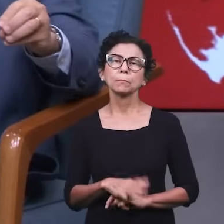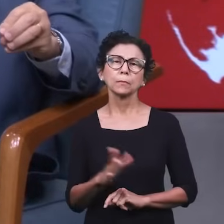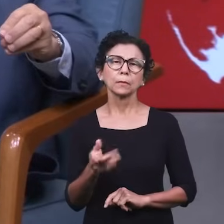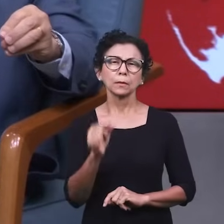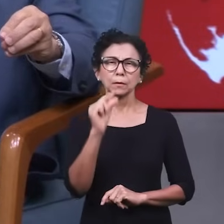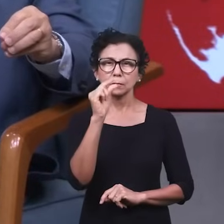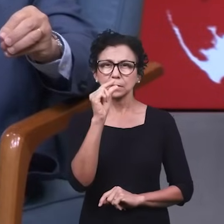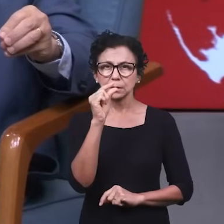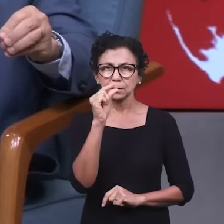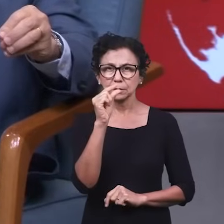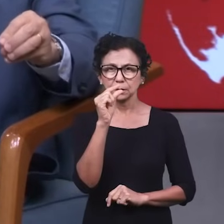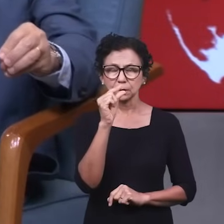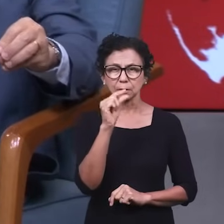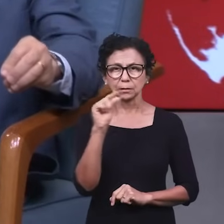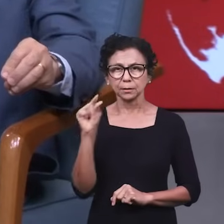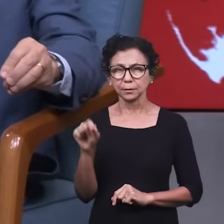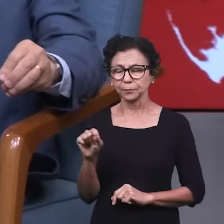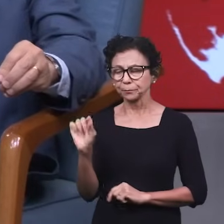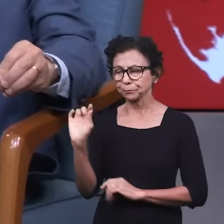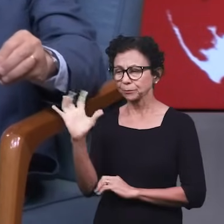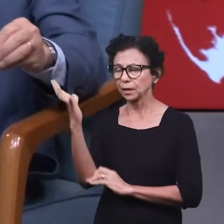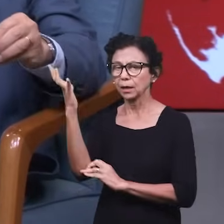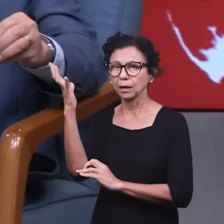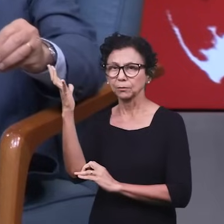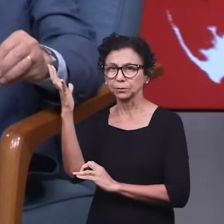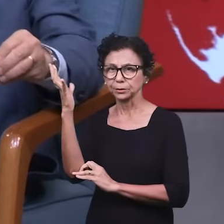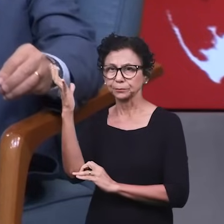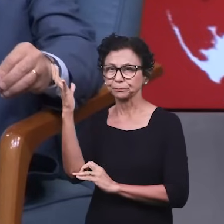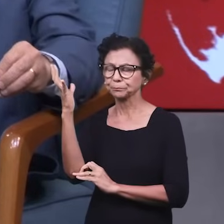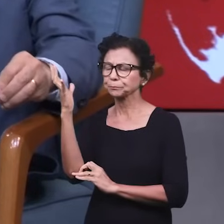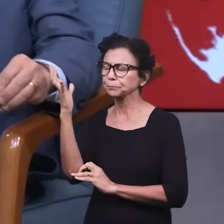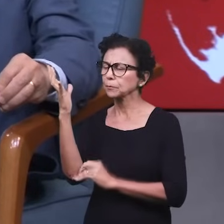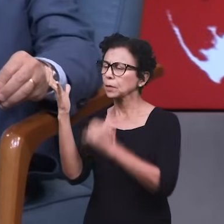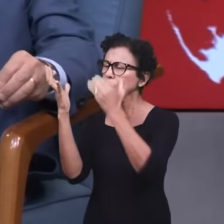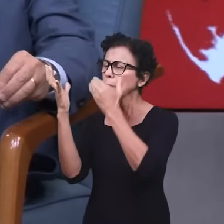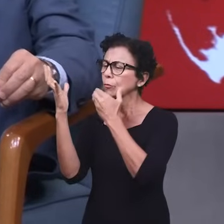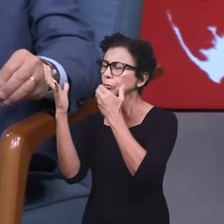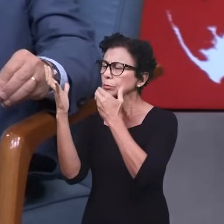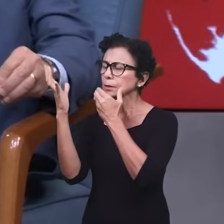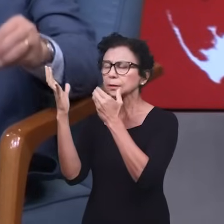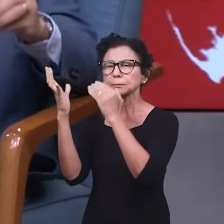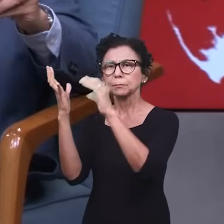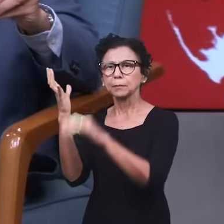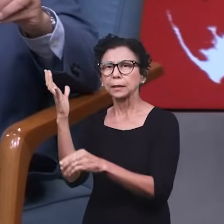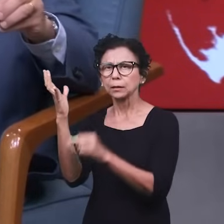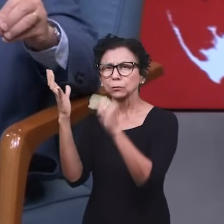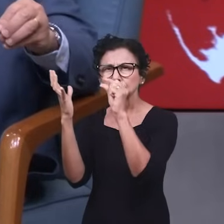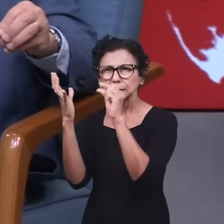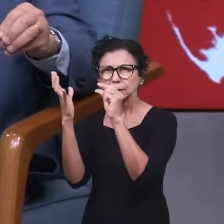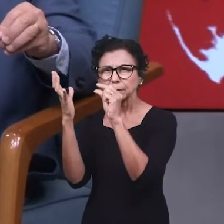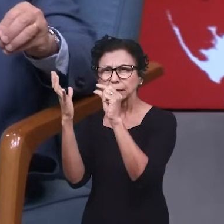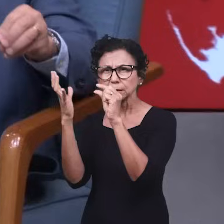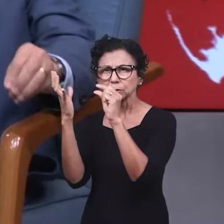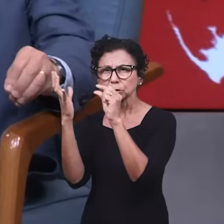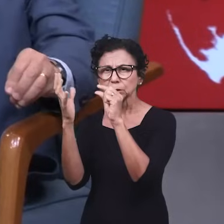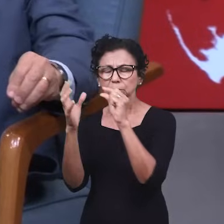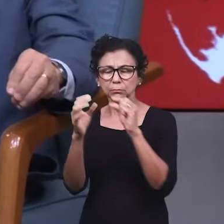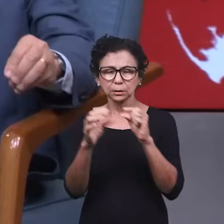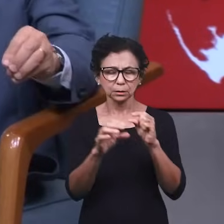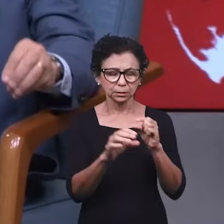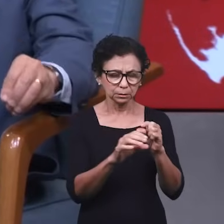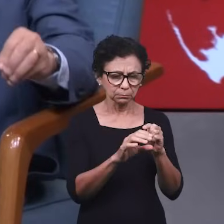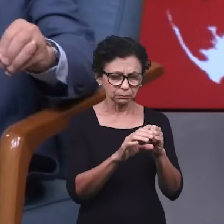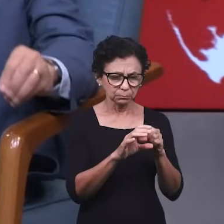uma semente de uma árvore, ela vai ter que dar a mesma árvore. Então você plantou uma semente de